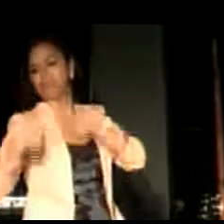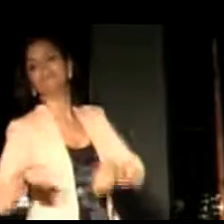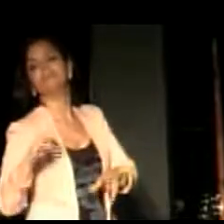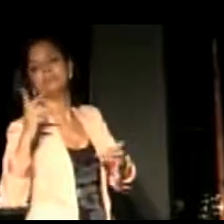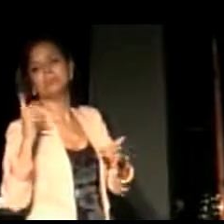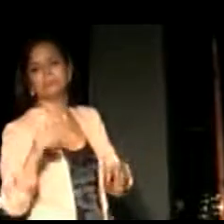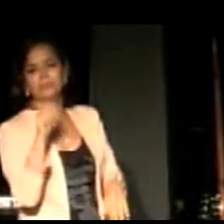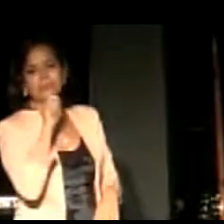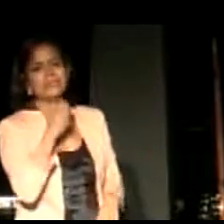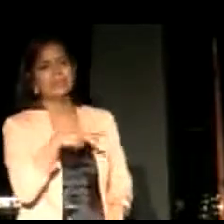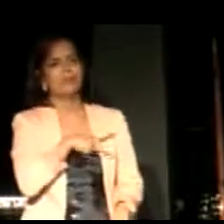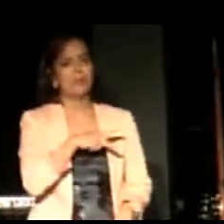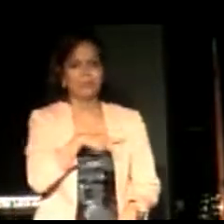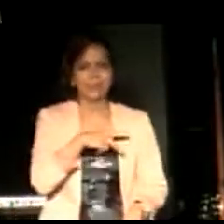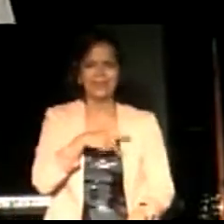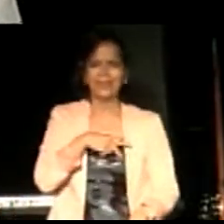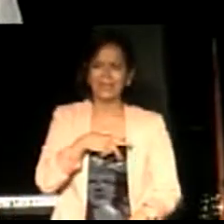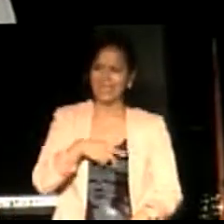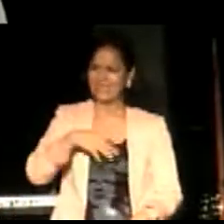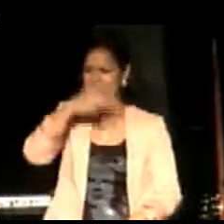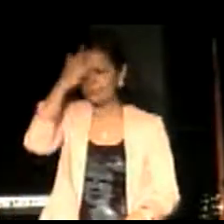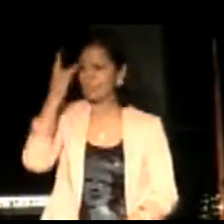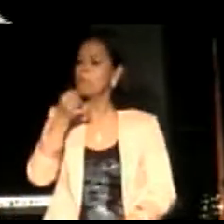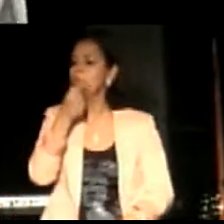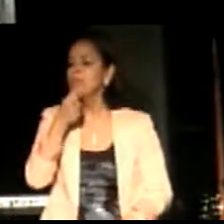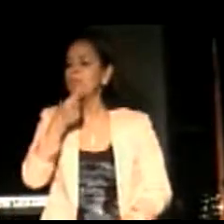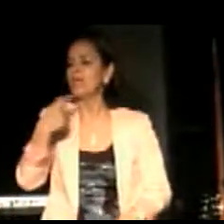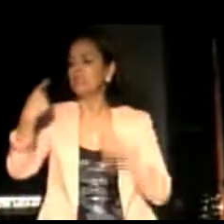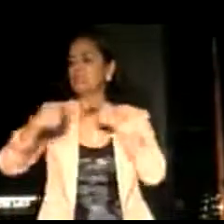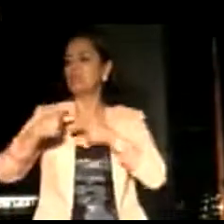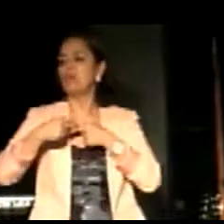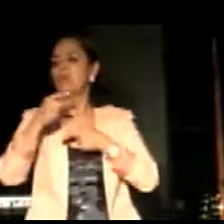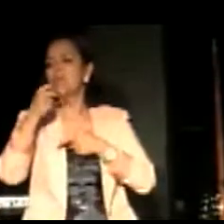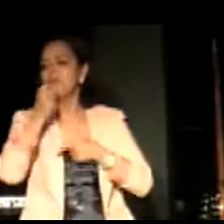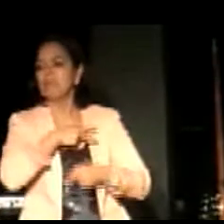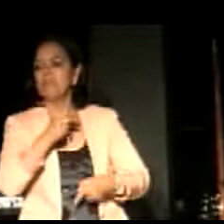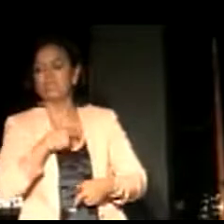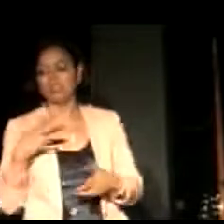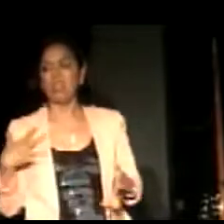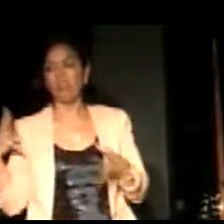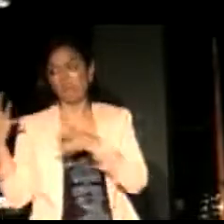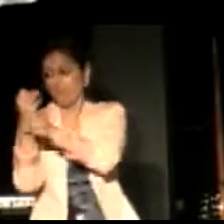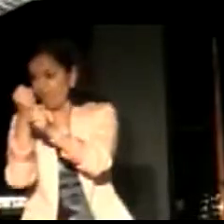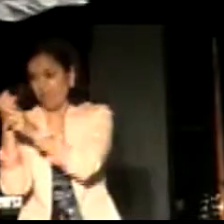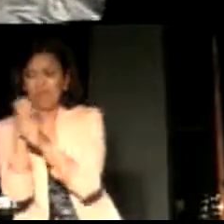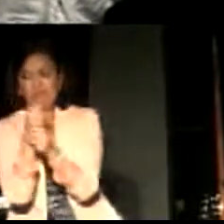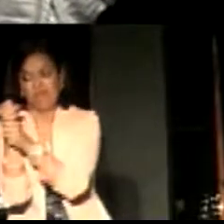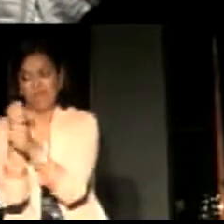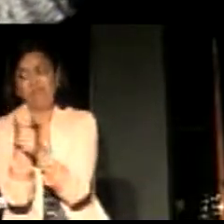eu sou palmeirense e fui, alguém quis fazer piadinha comigo, eu já saí